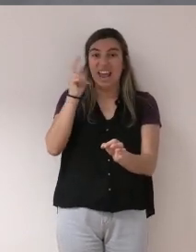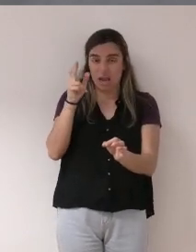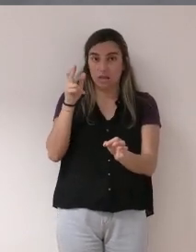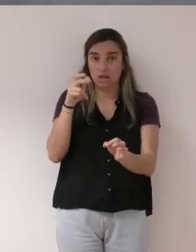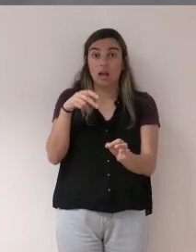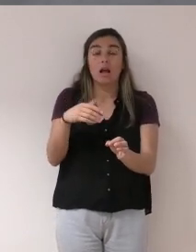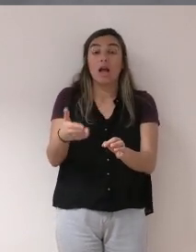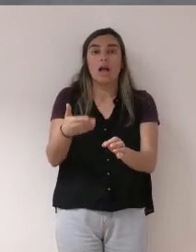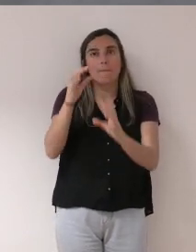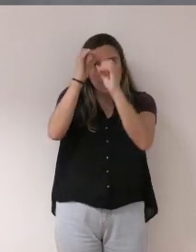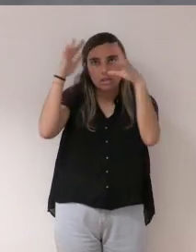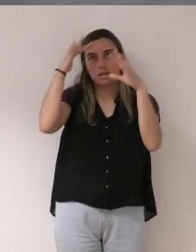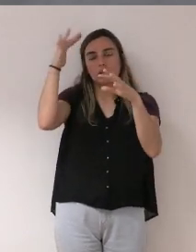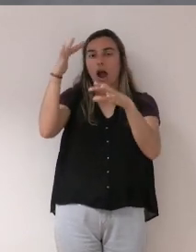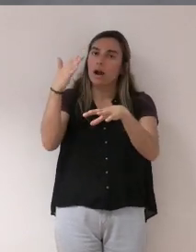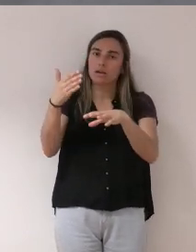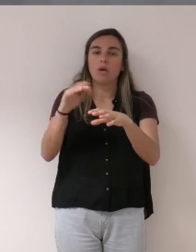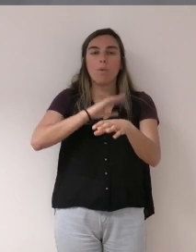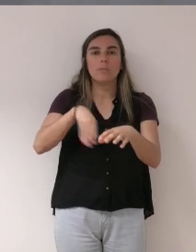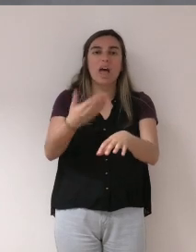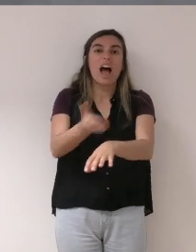grande meteorito, de há 65 milhões de anos,